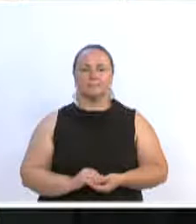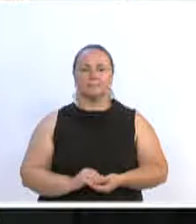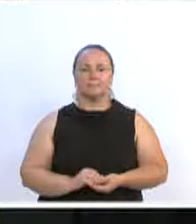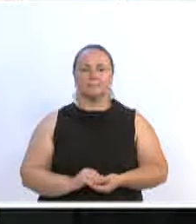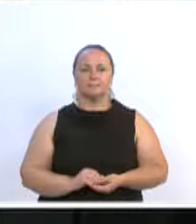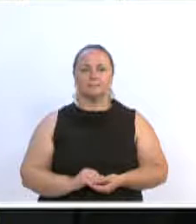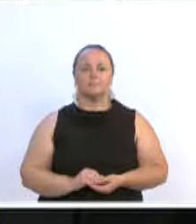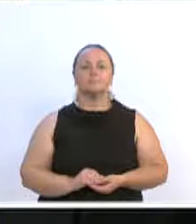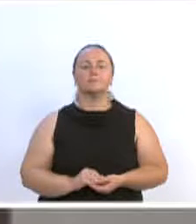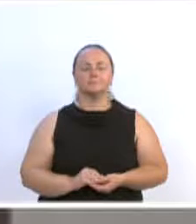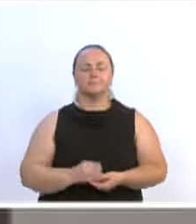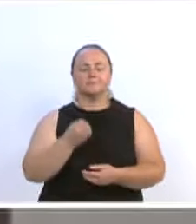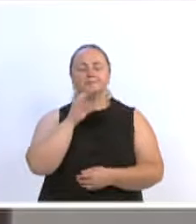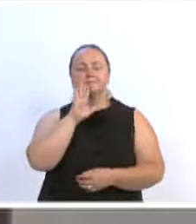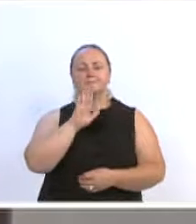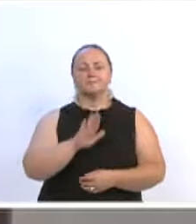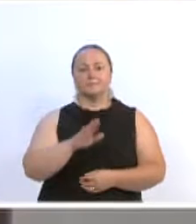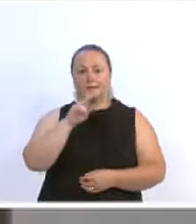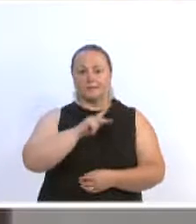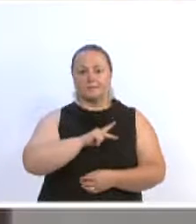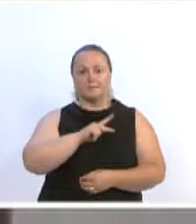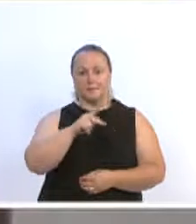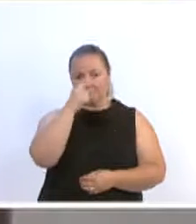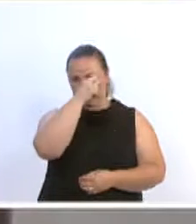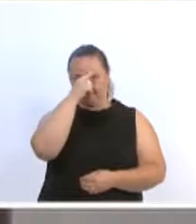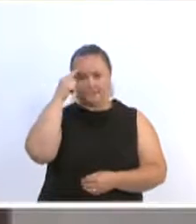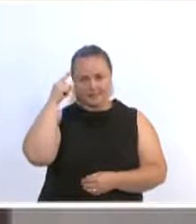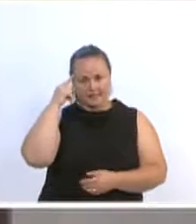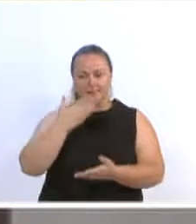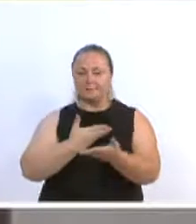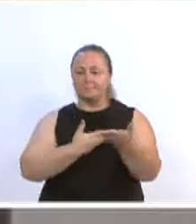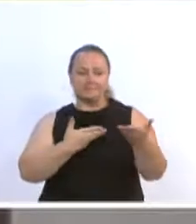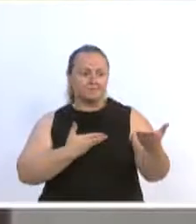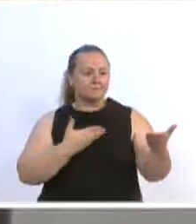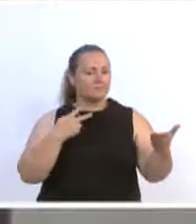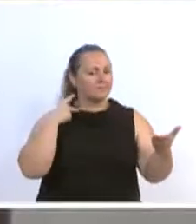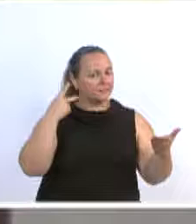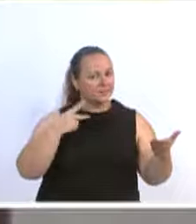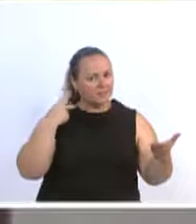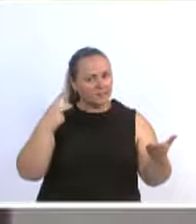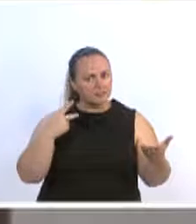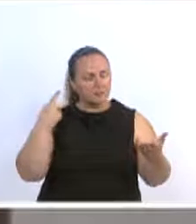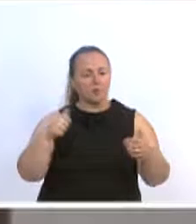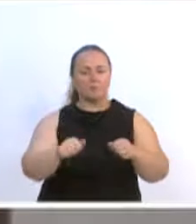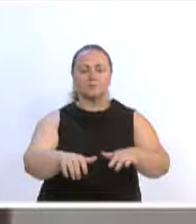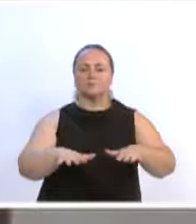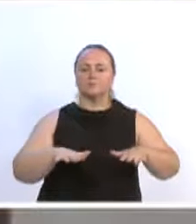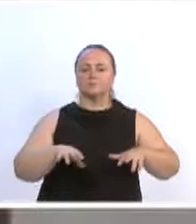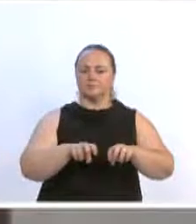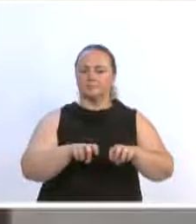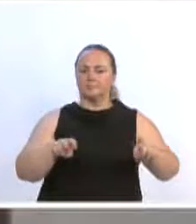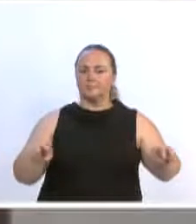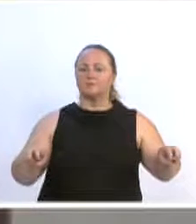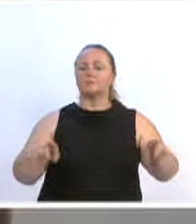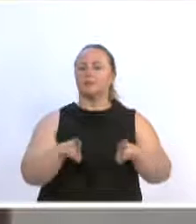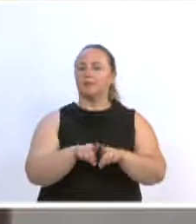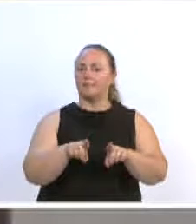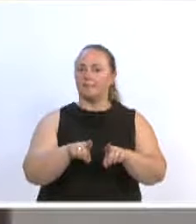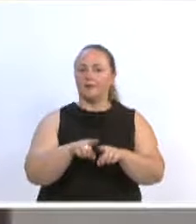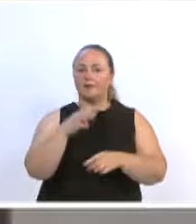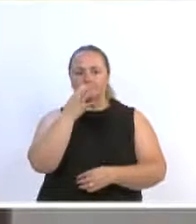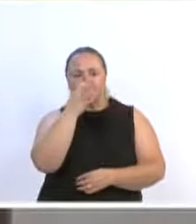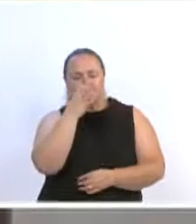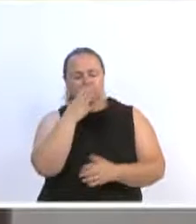muito boa tarde presidente marcos da rosa colegas vereadores distinta platéia que nos acompanhe aqui a quem nos assiste